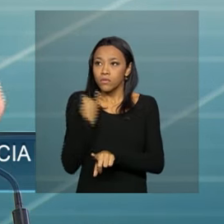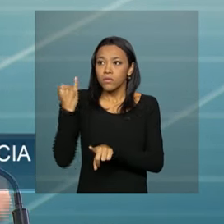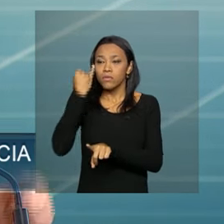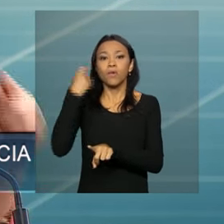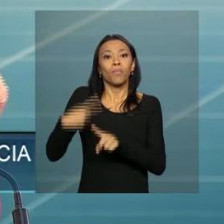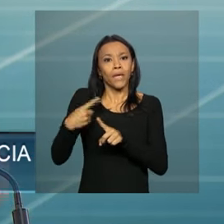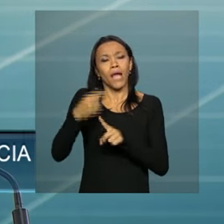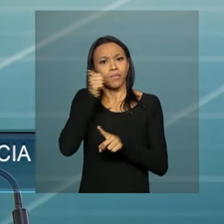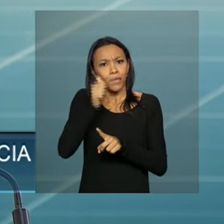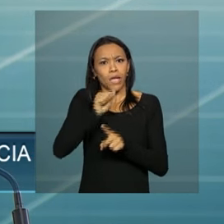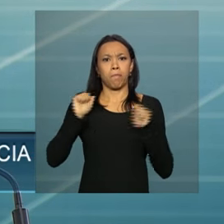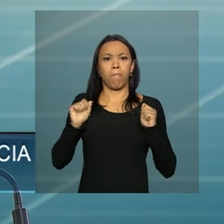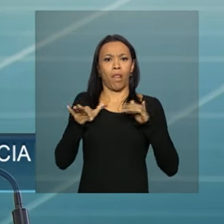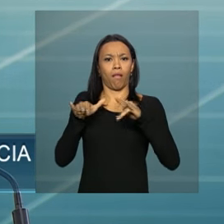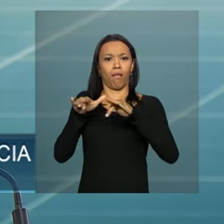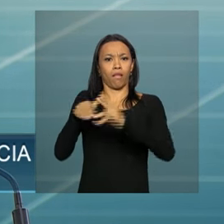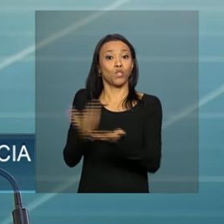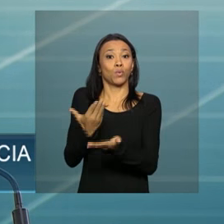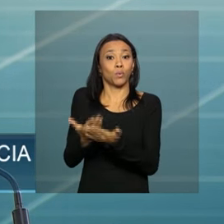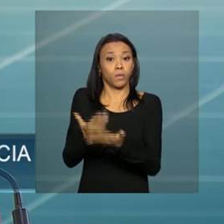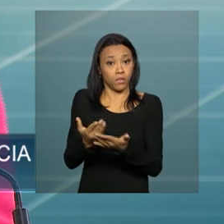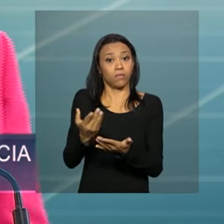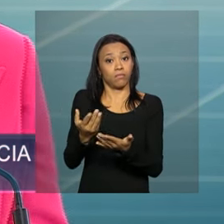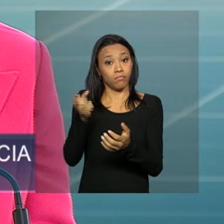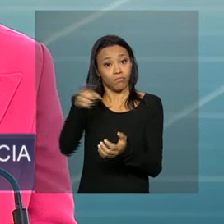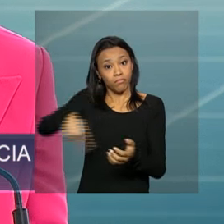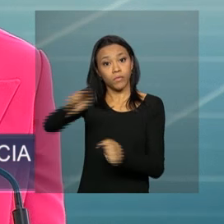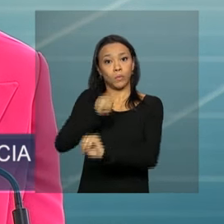à presença das mulheres no ensino técnico